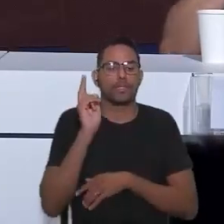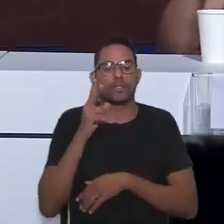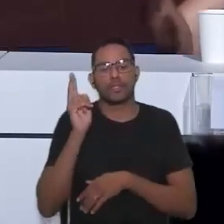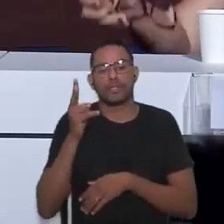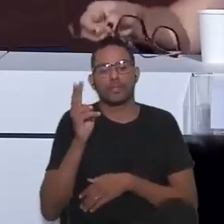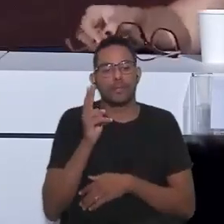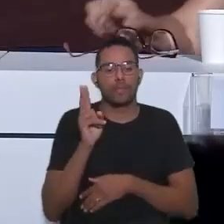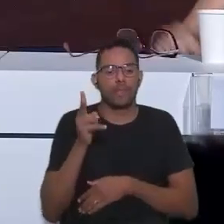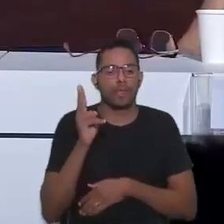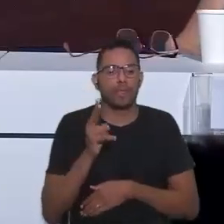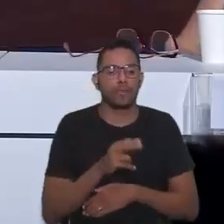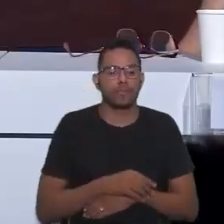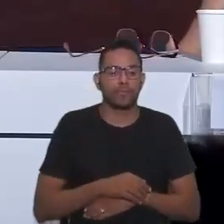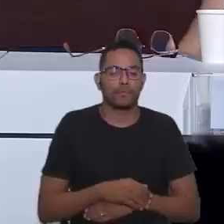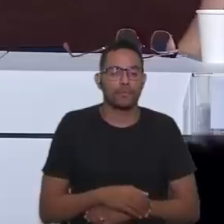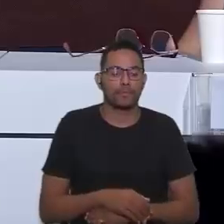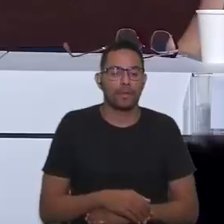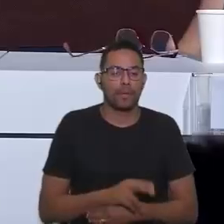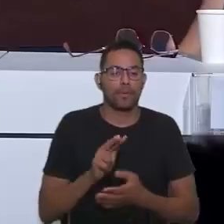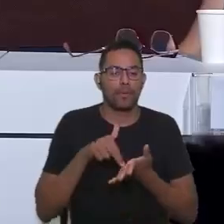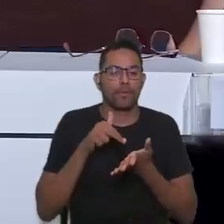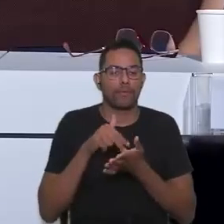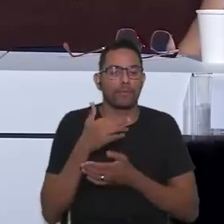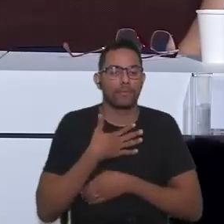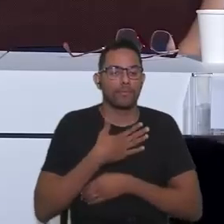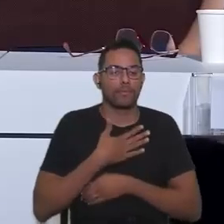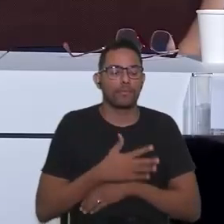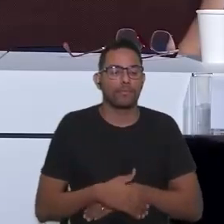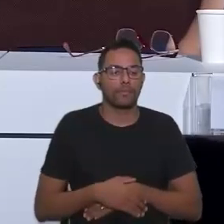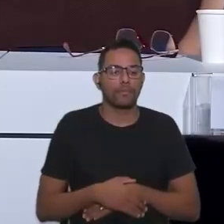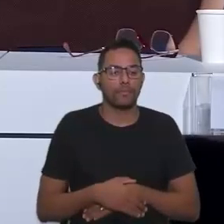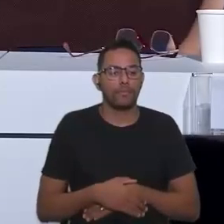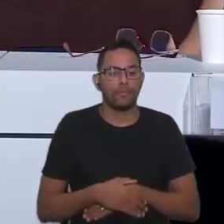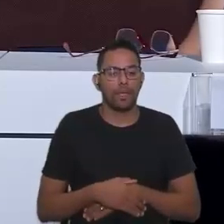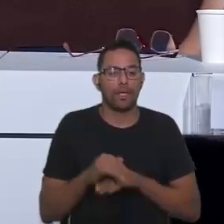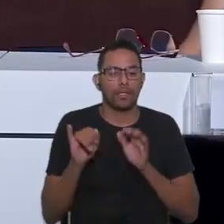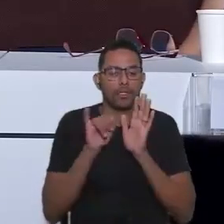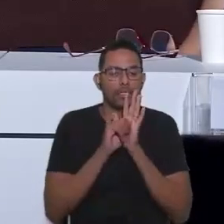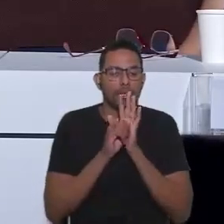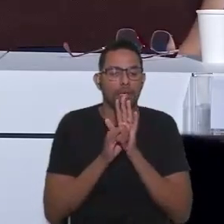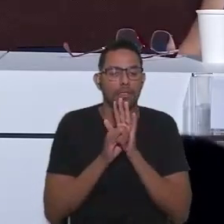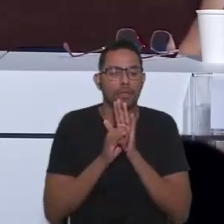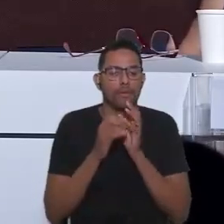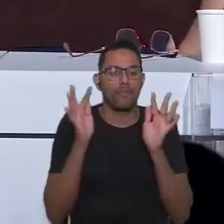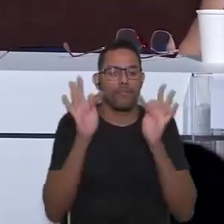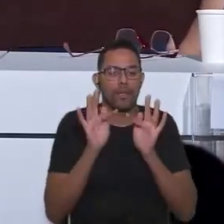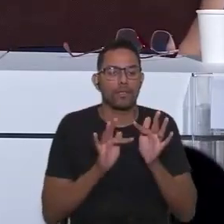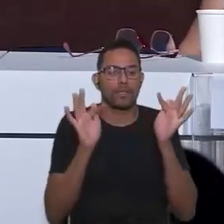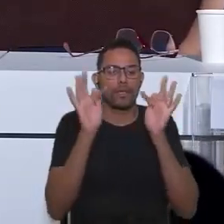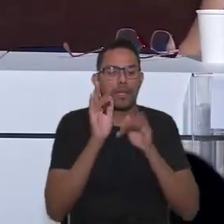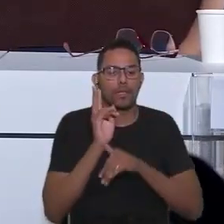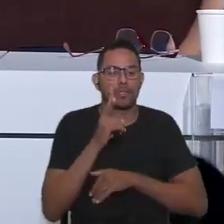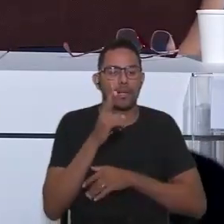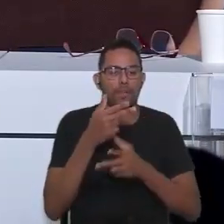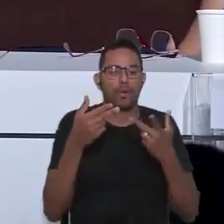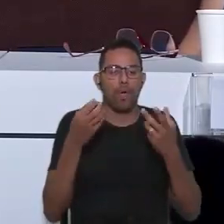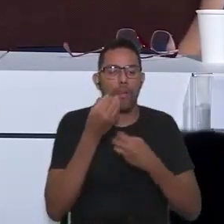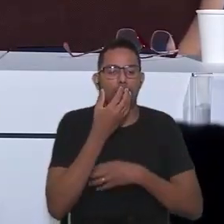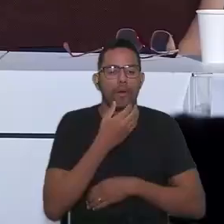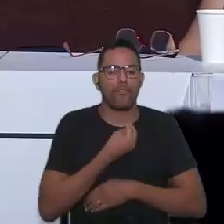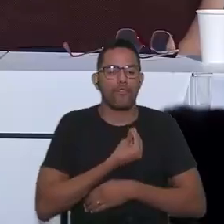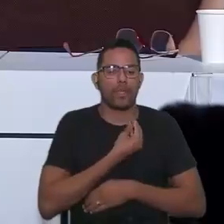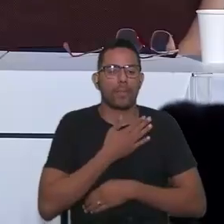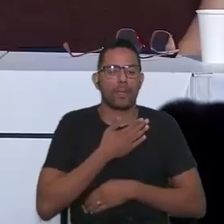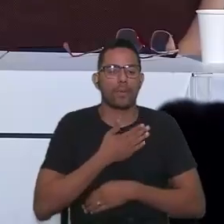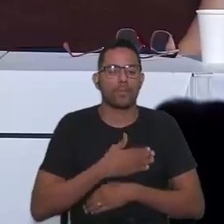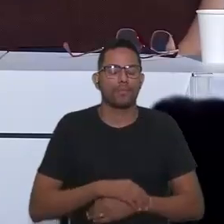sempre uma estrutura da minha identidade, da minha felicidade. Vai ser sempre uma coisa boa da